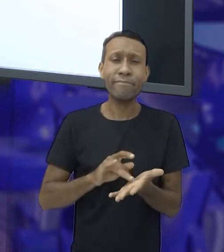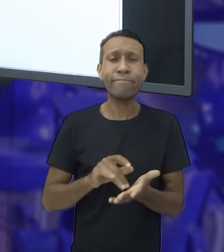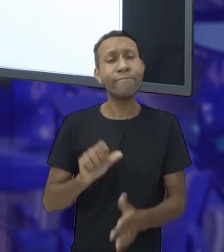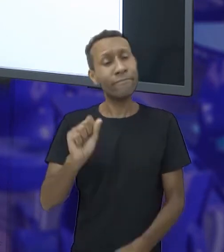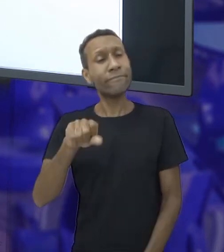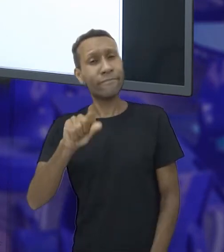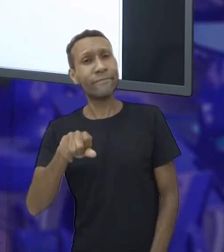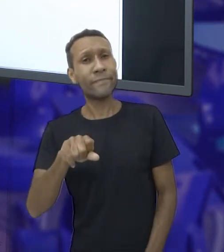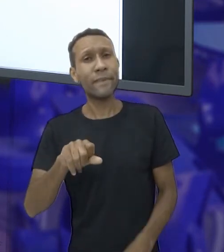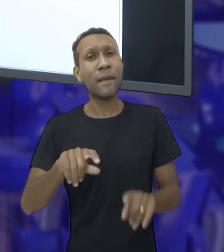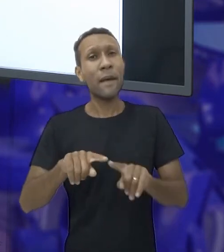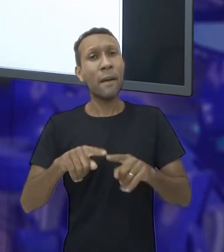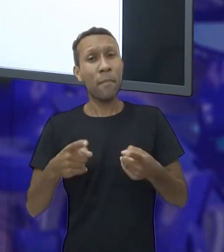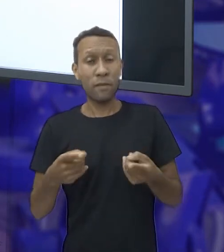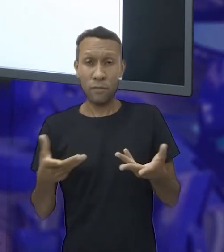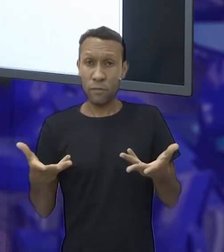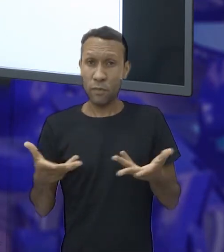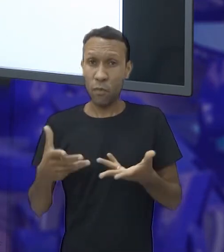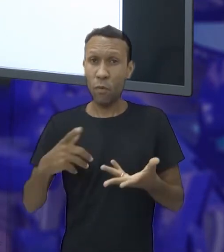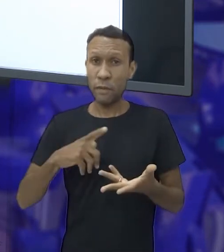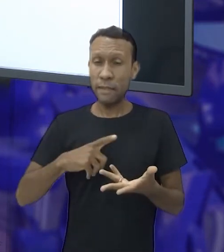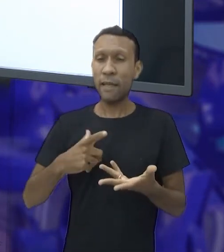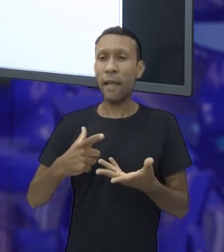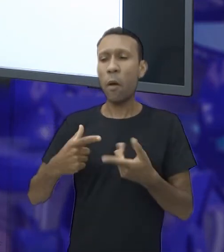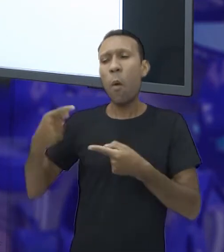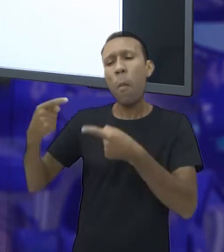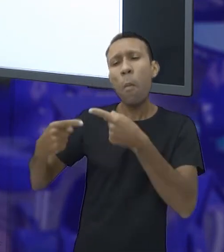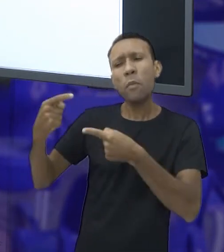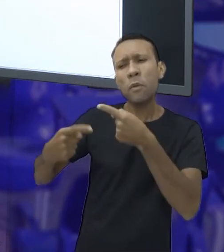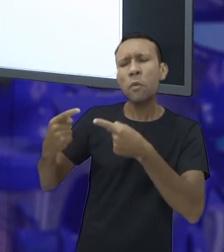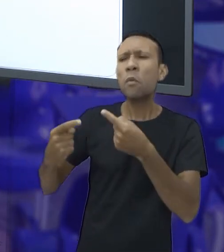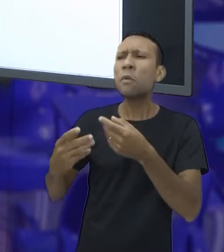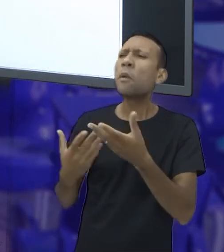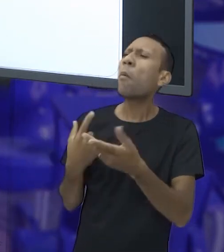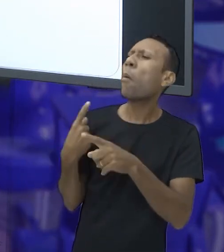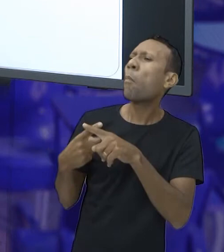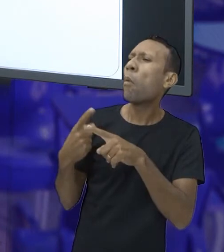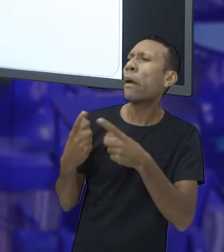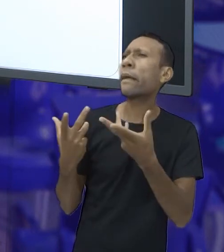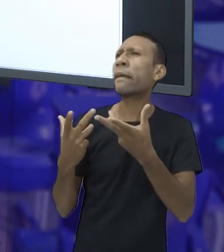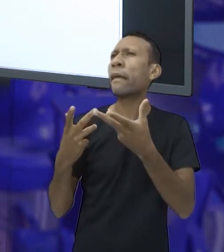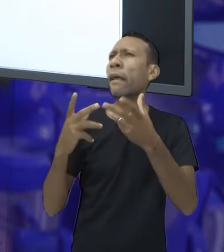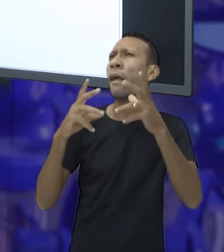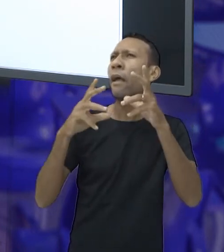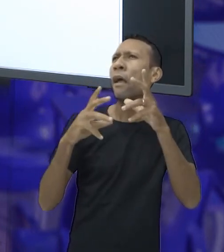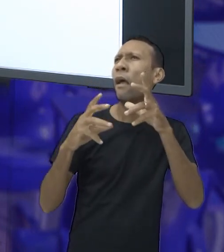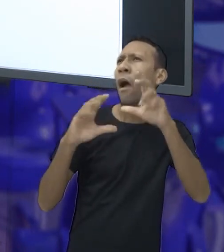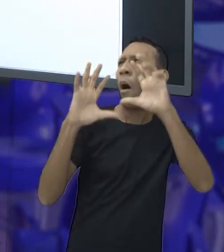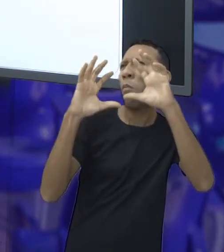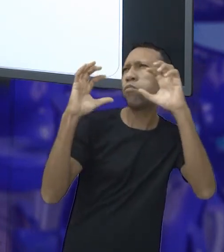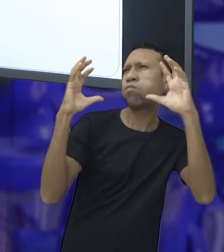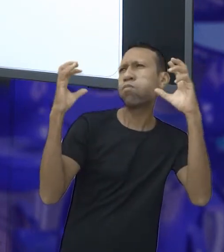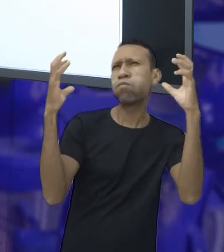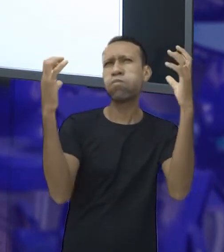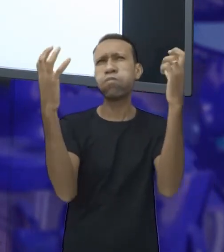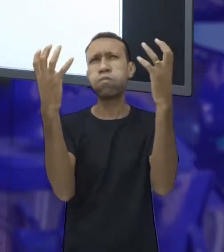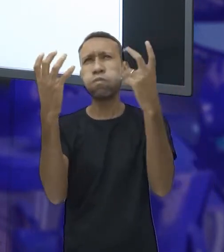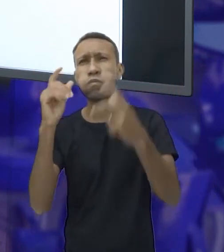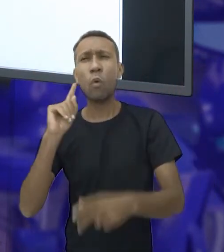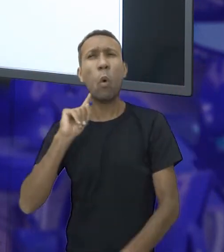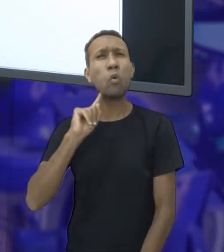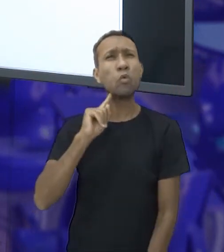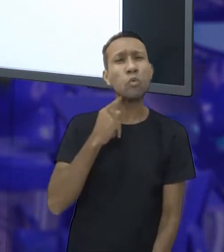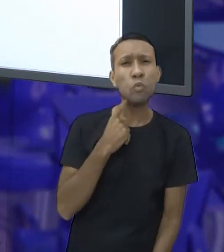bom, houve. Pelo menos hoje se discute a poluição, se discute a possibilidade de se